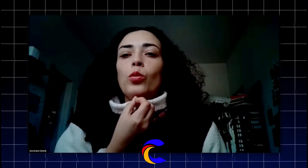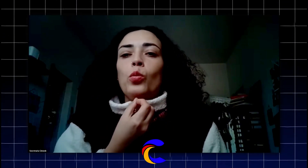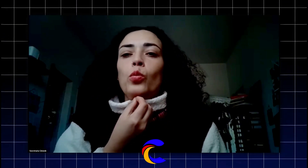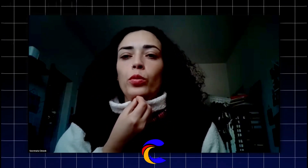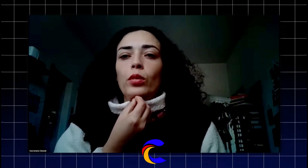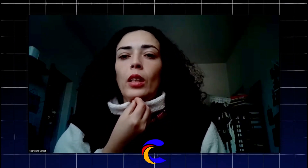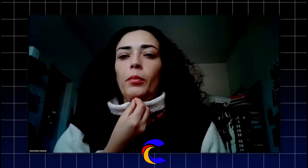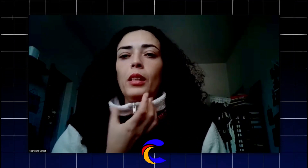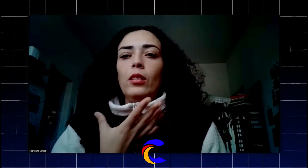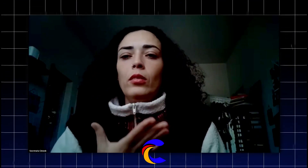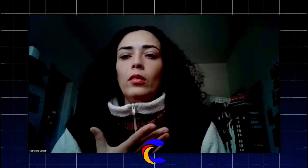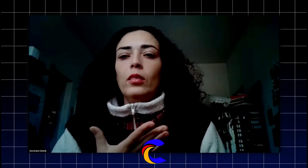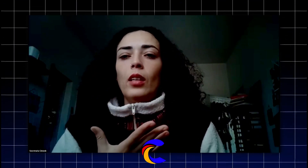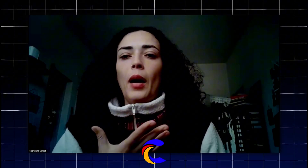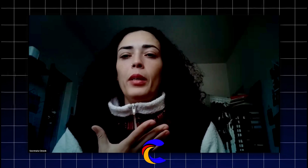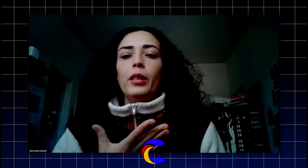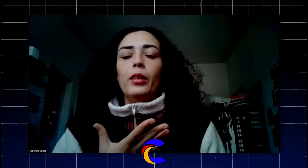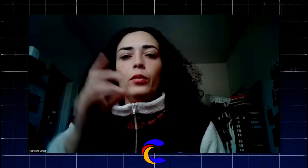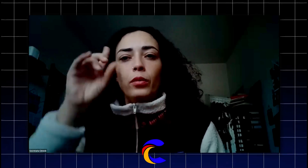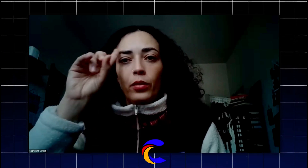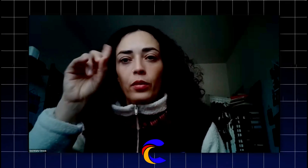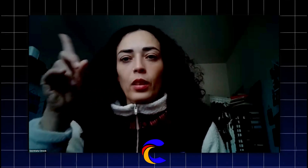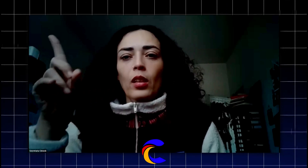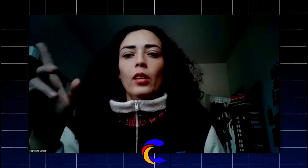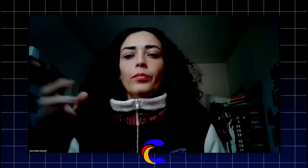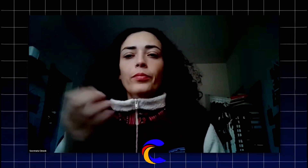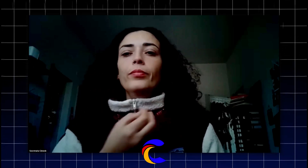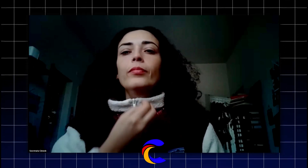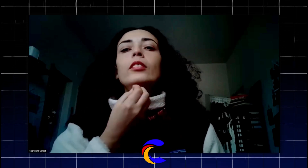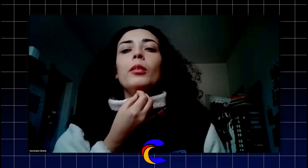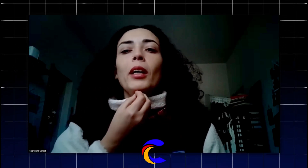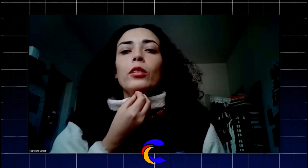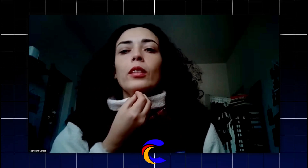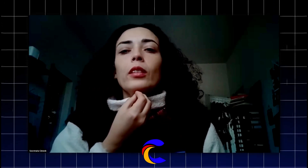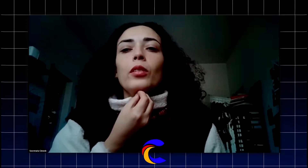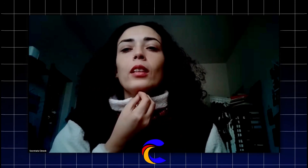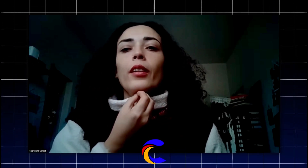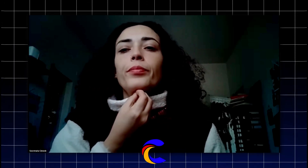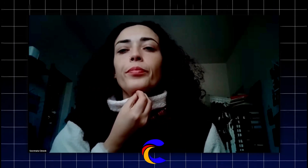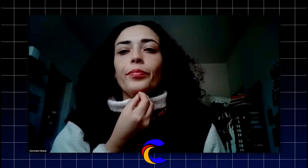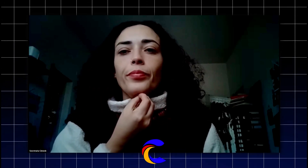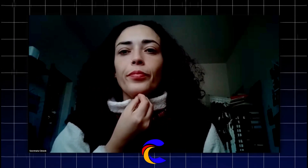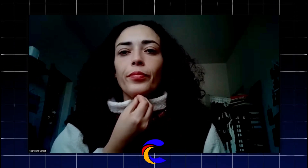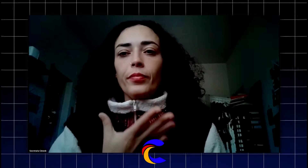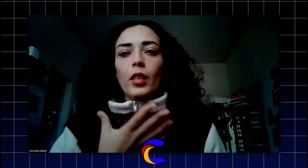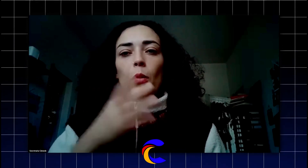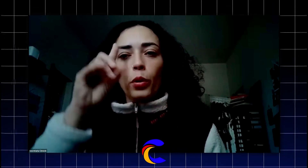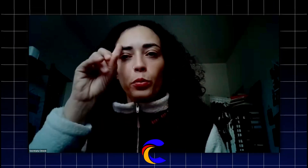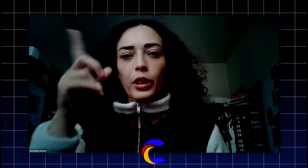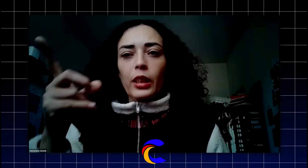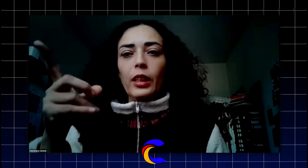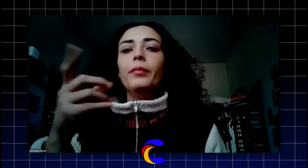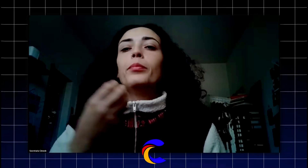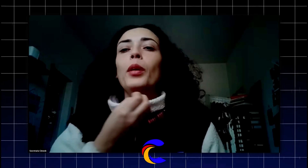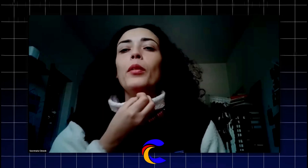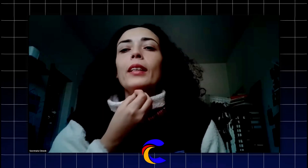De novo, abriu a mão. debaixo do queixo aqui, ó.